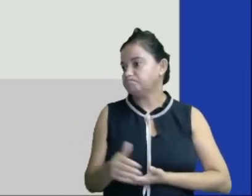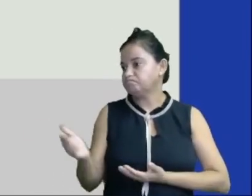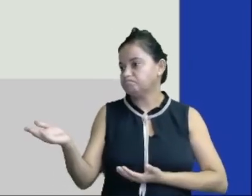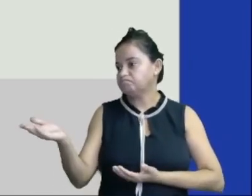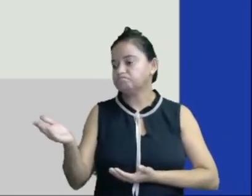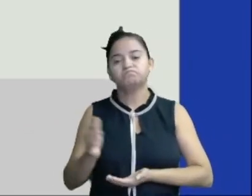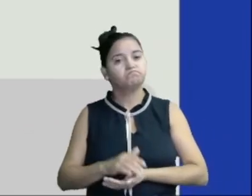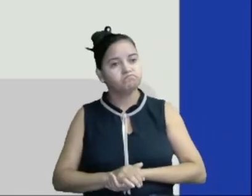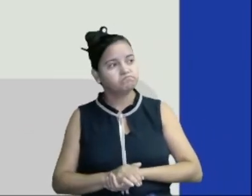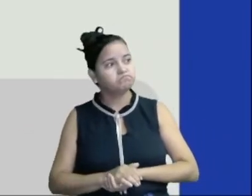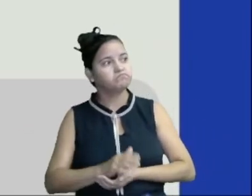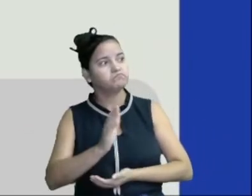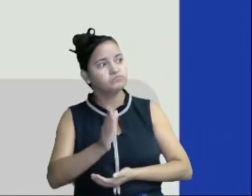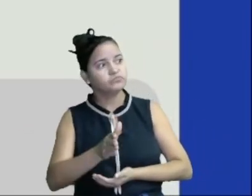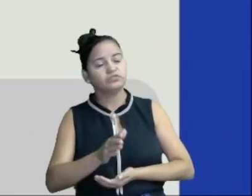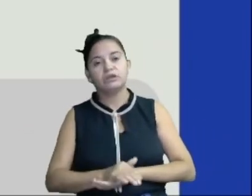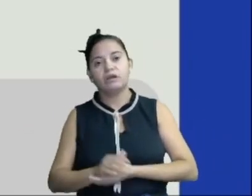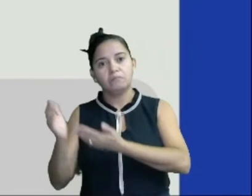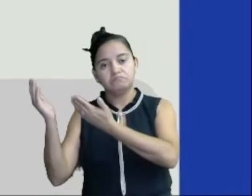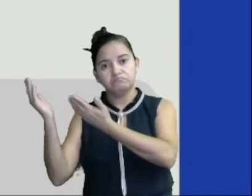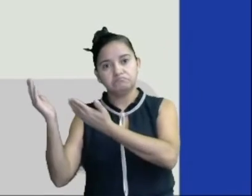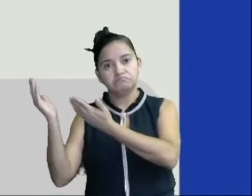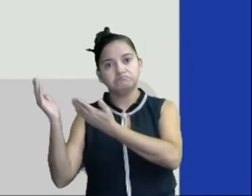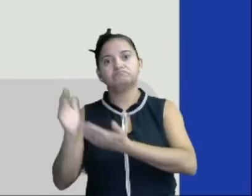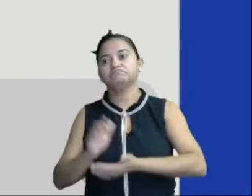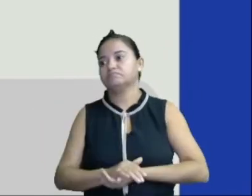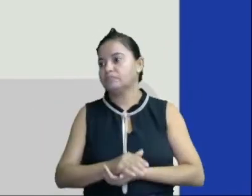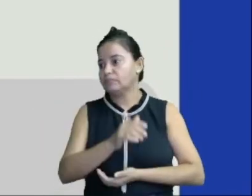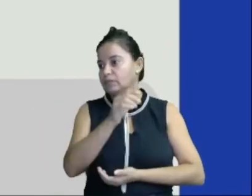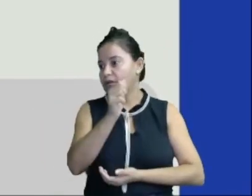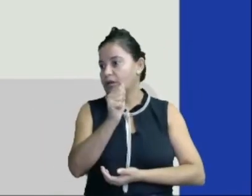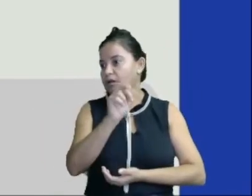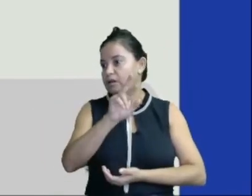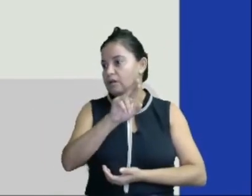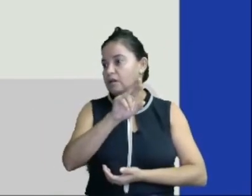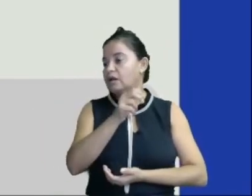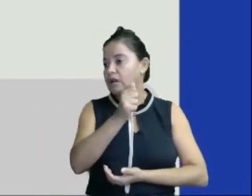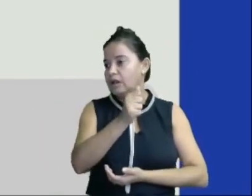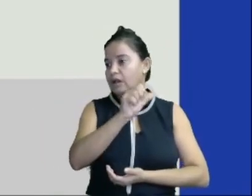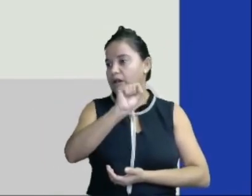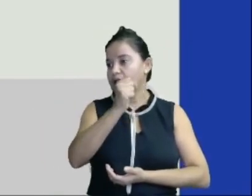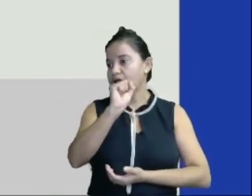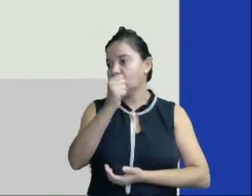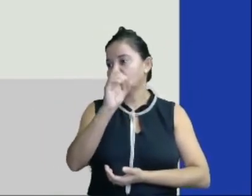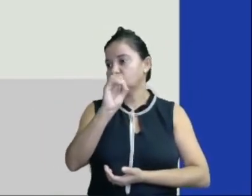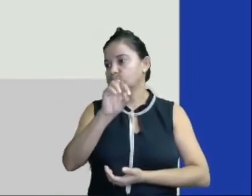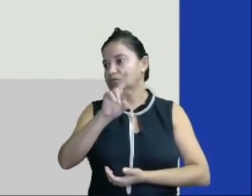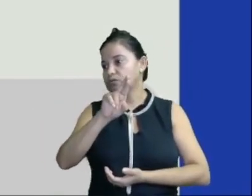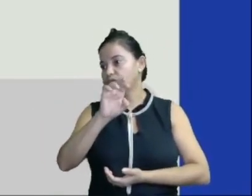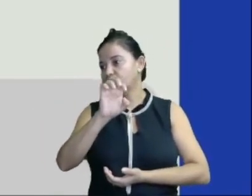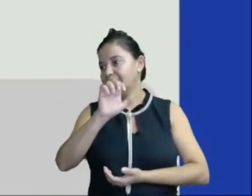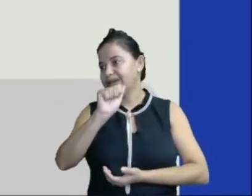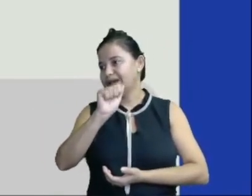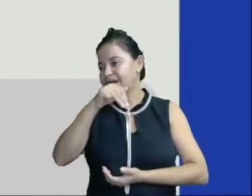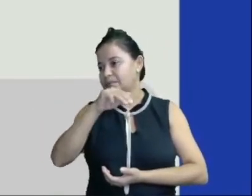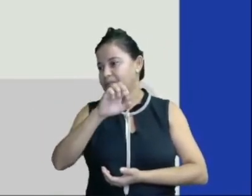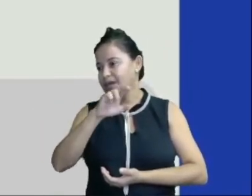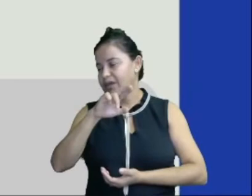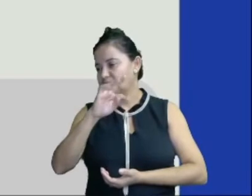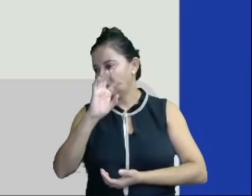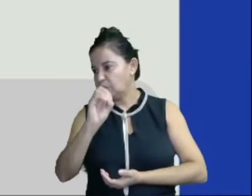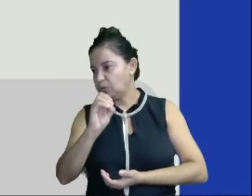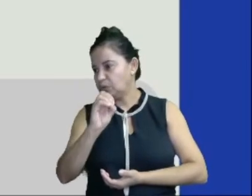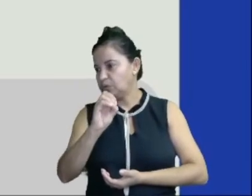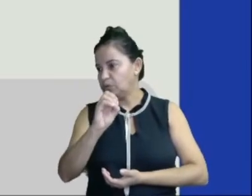o exemplo de assoreamento do rio, como eu tinha citado para vocês lá naquela outra imagem, a gente vê aí um rio praticamente aterrado,